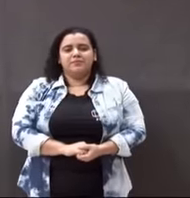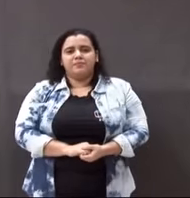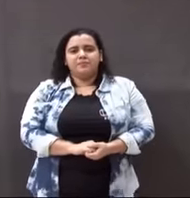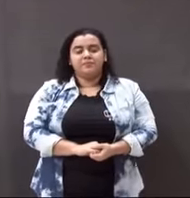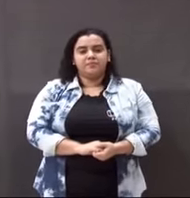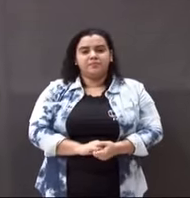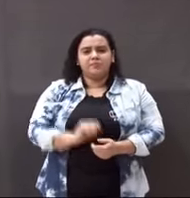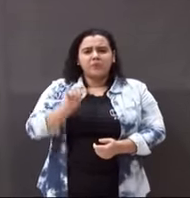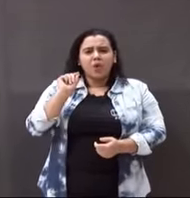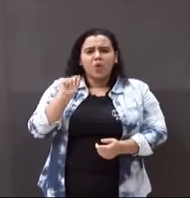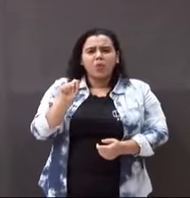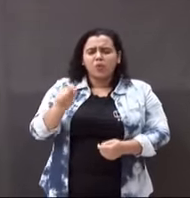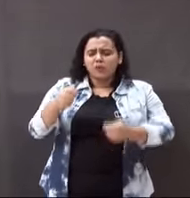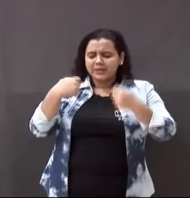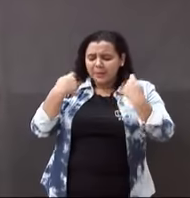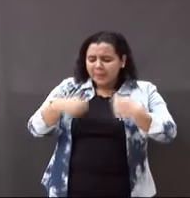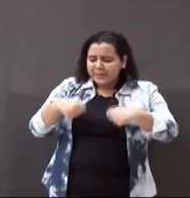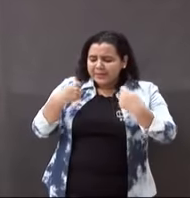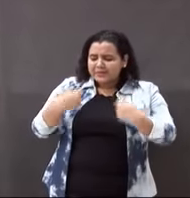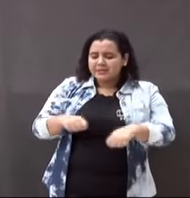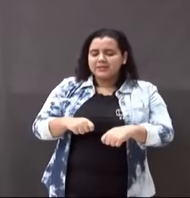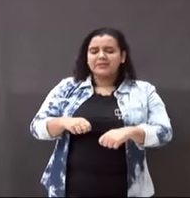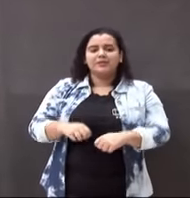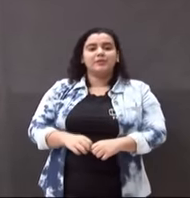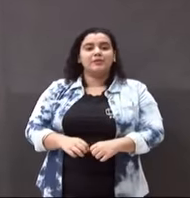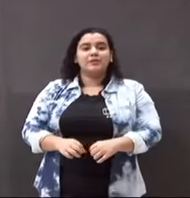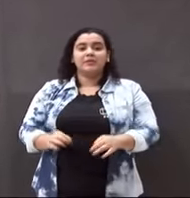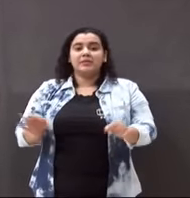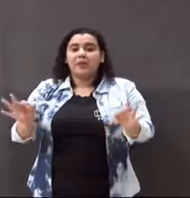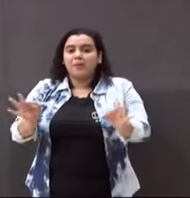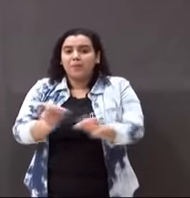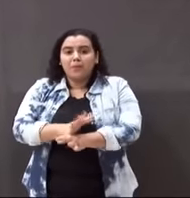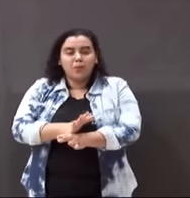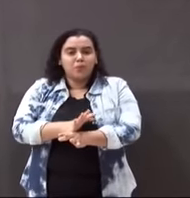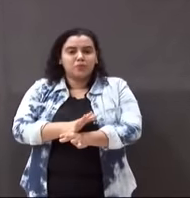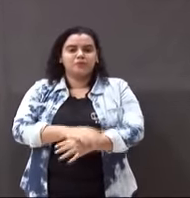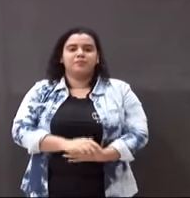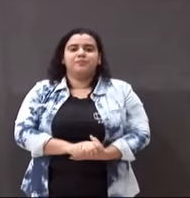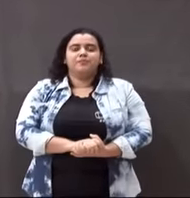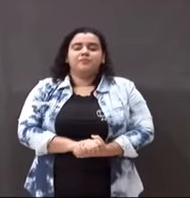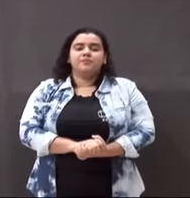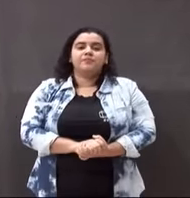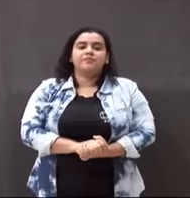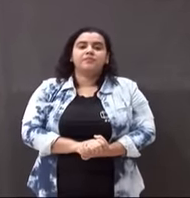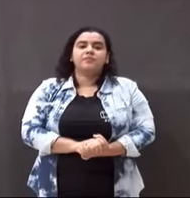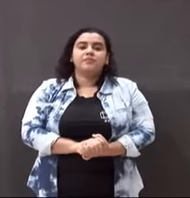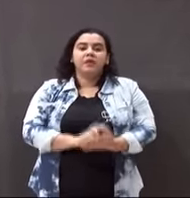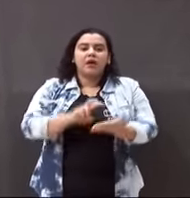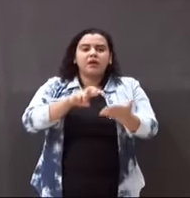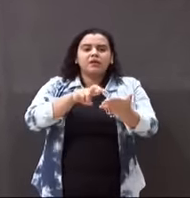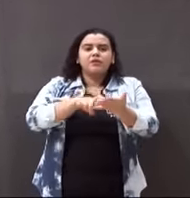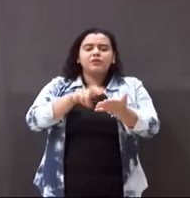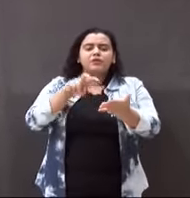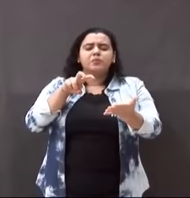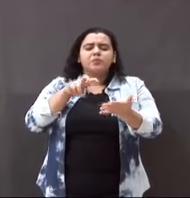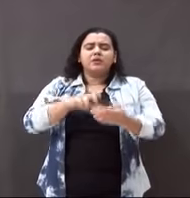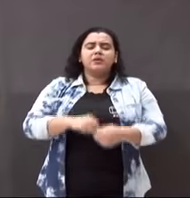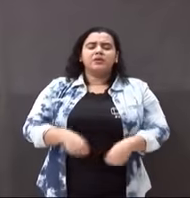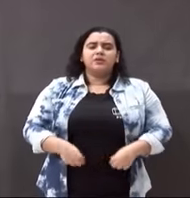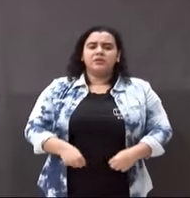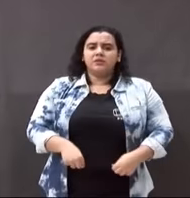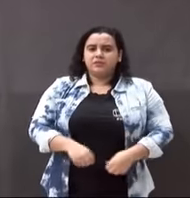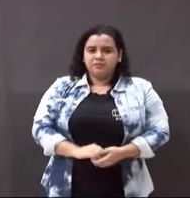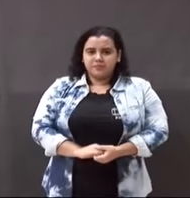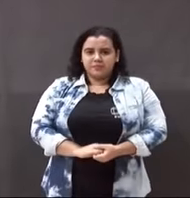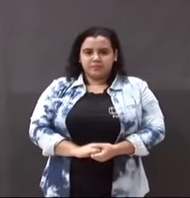O que eu preciso já está pronto. E foi exatamente pela manhã. Se a